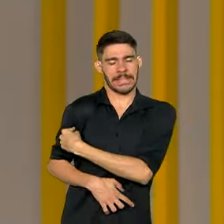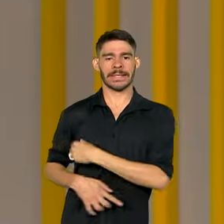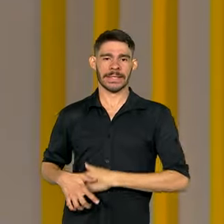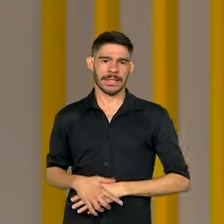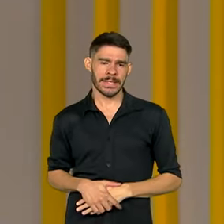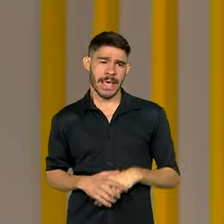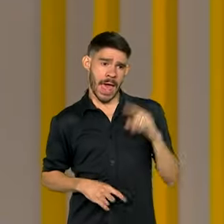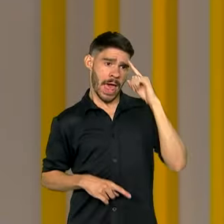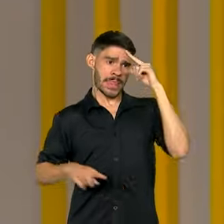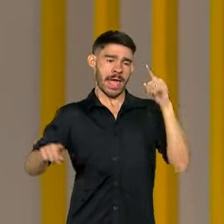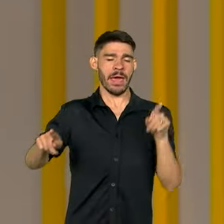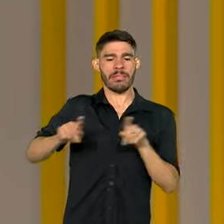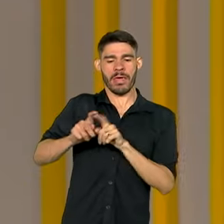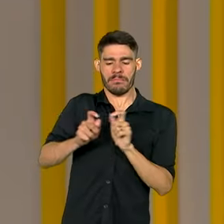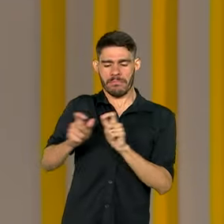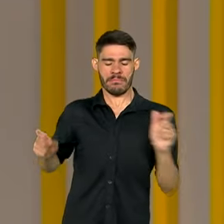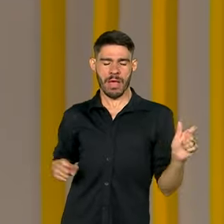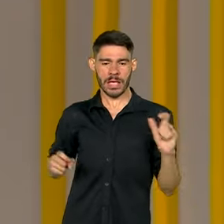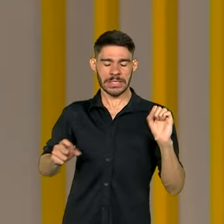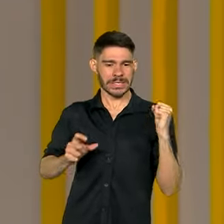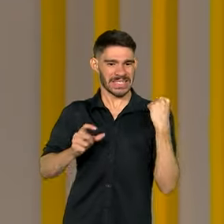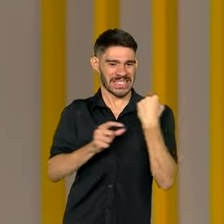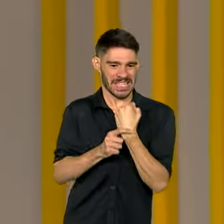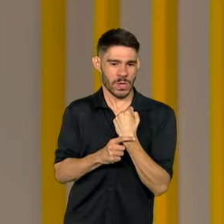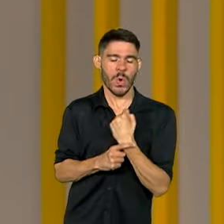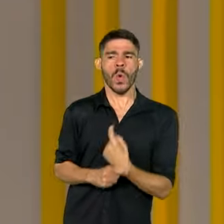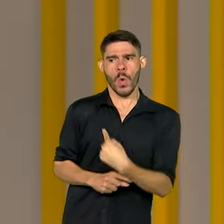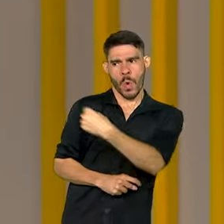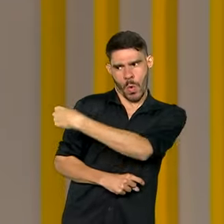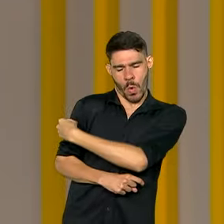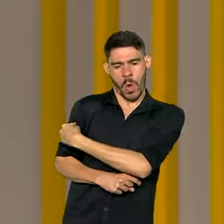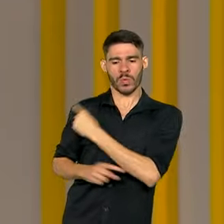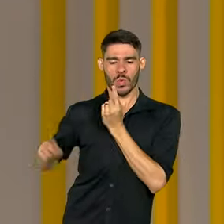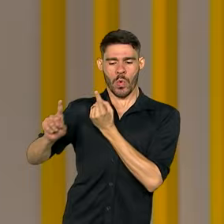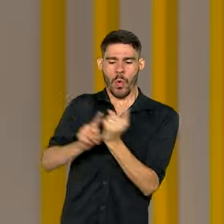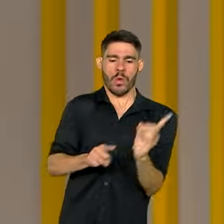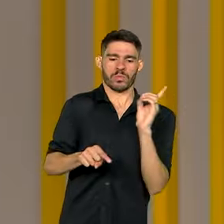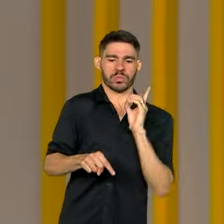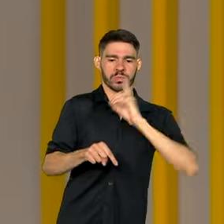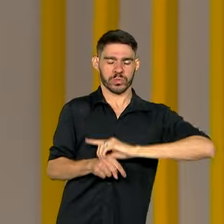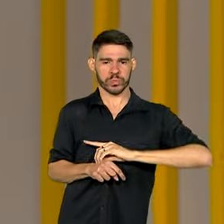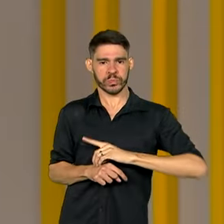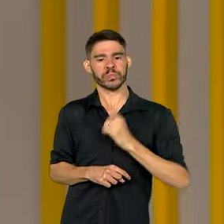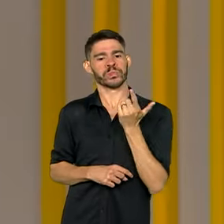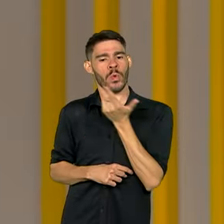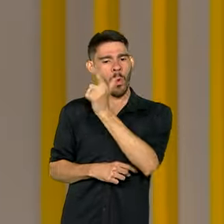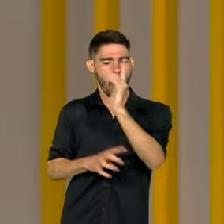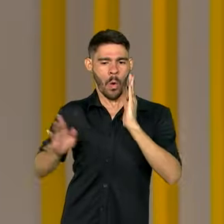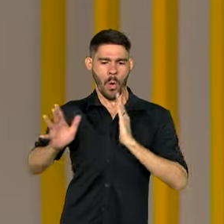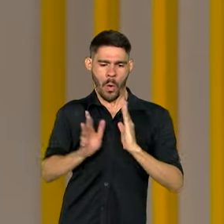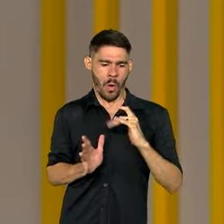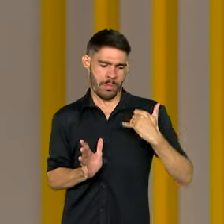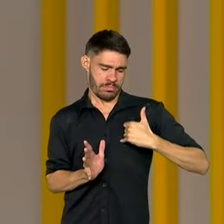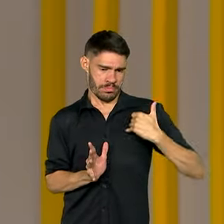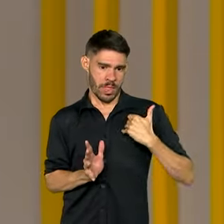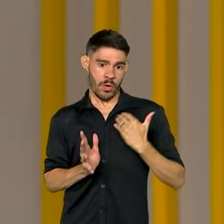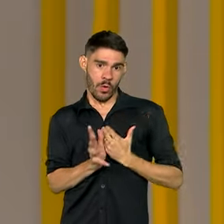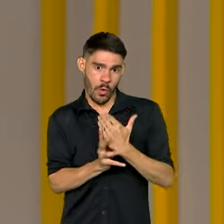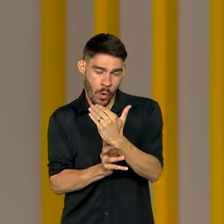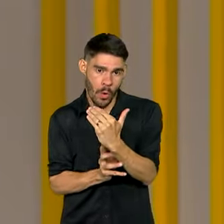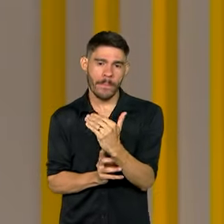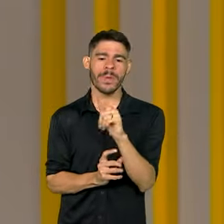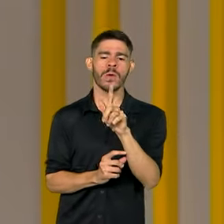E a ideia é também ampliar com segurança essa vacinação contra a dengue para outras faixas etárias. Por isso, começou